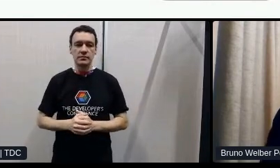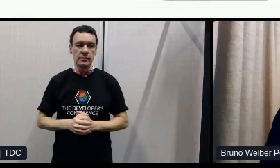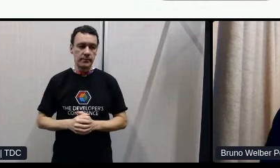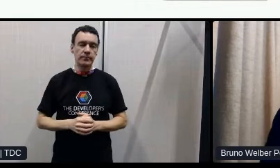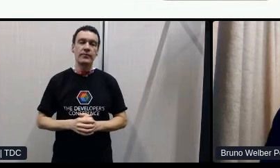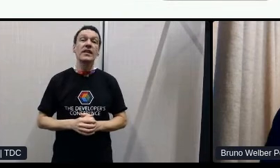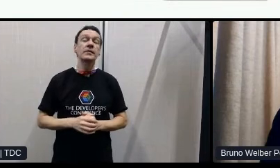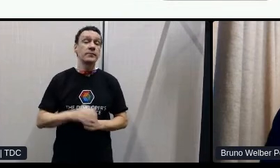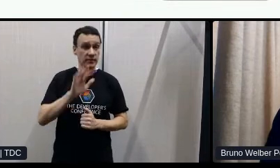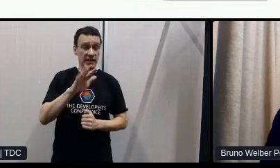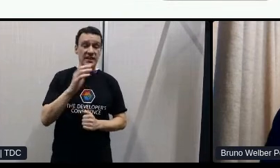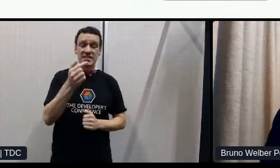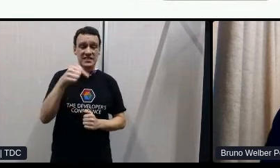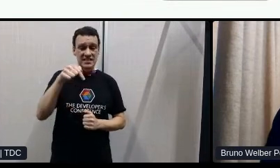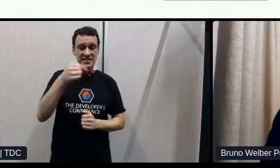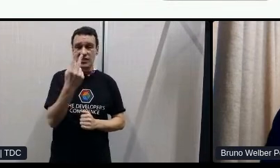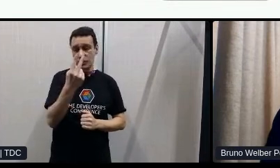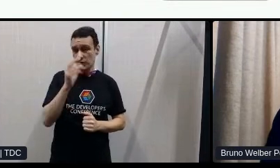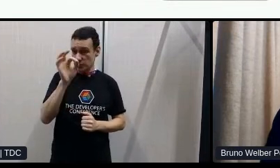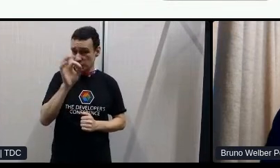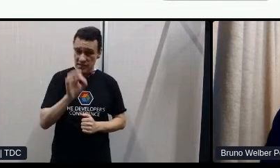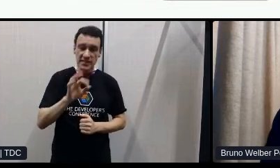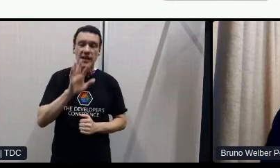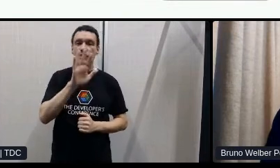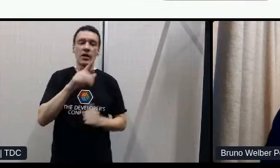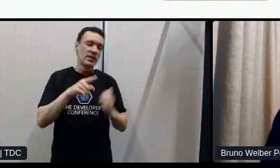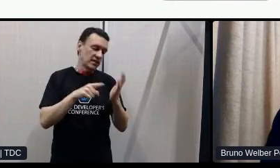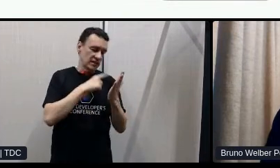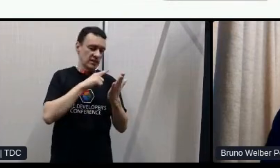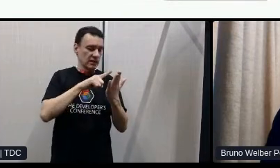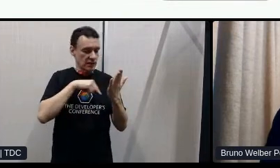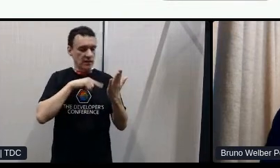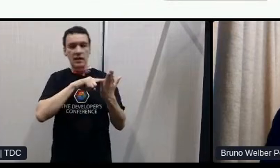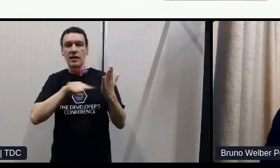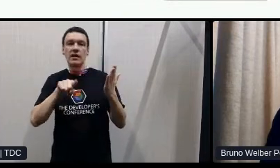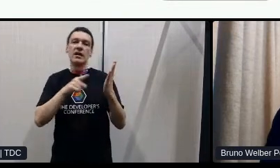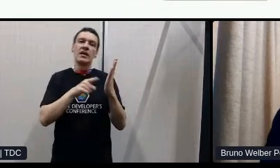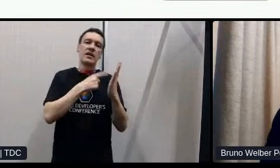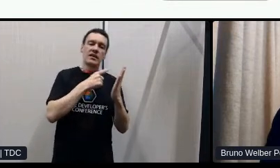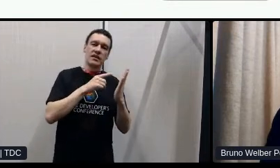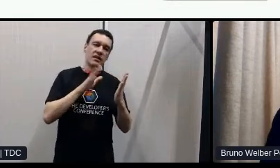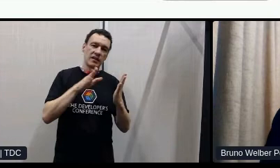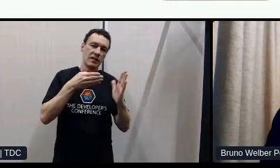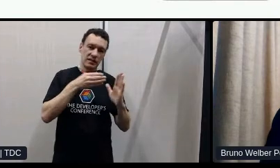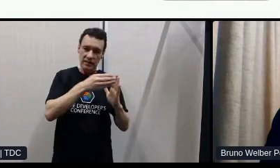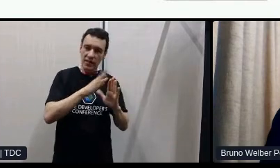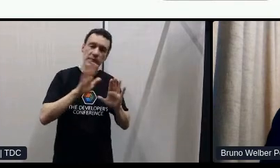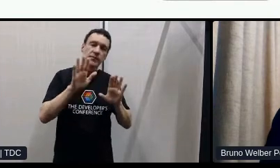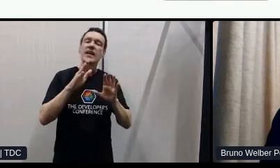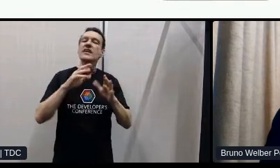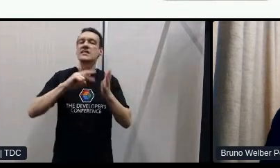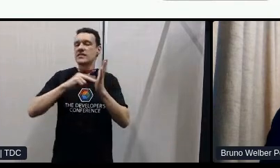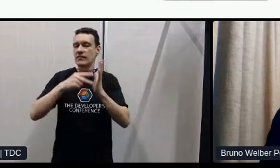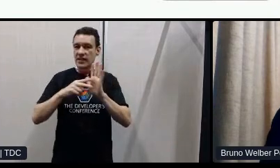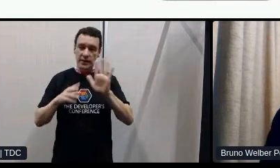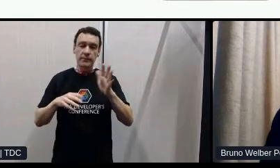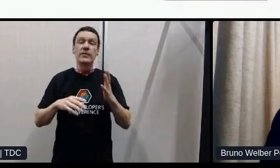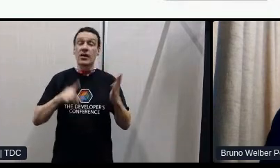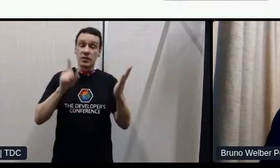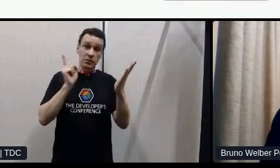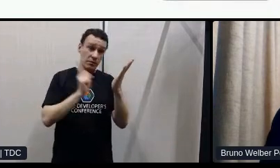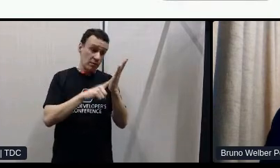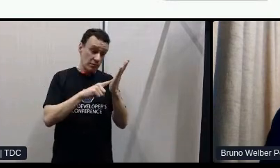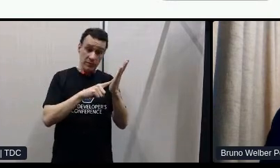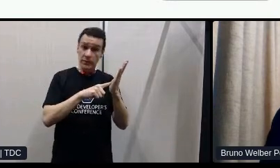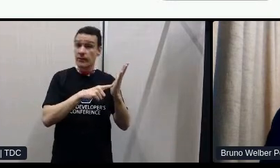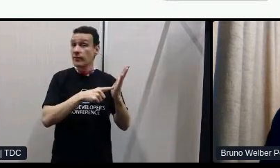72% utiliza o arrasto barra varredura para navegar pela tela. O que que é isso? É quando a gente já coloca o dedo na tela e puxa ele, desliza